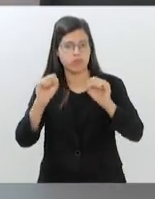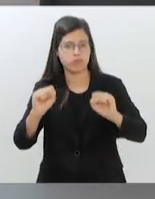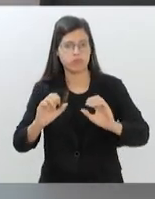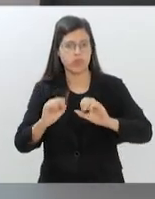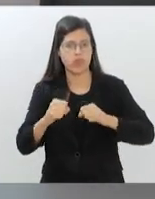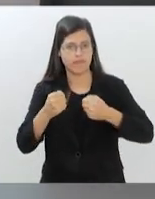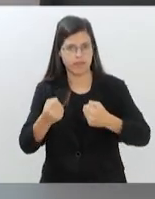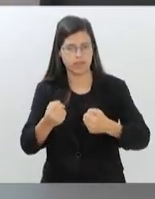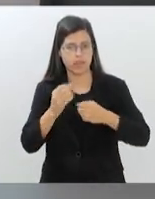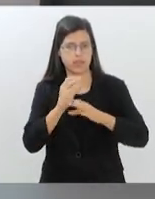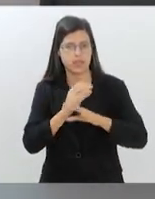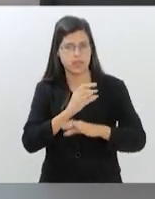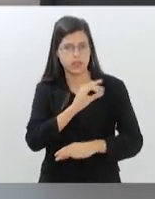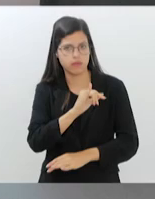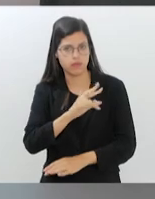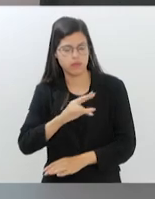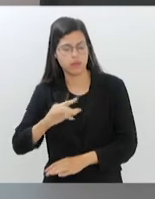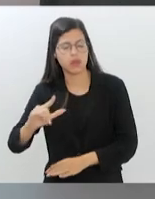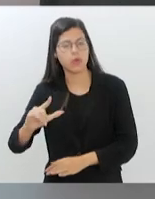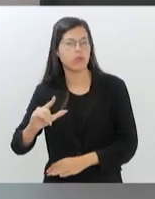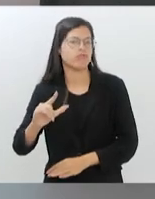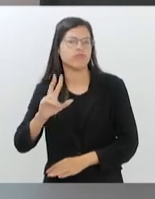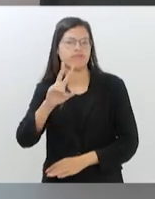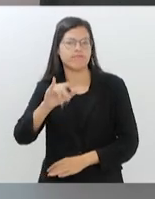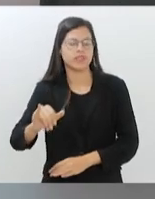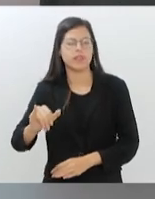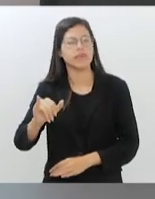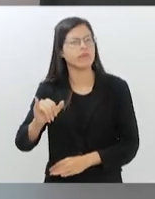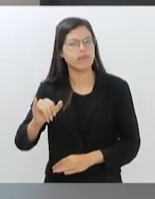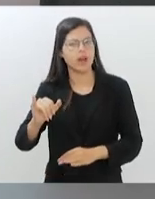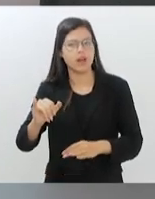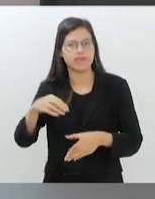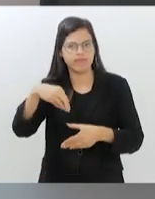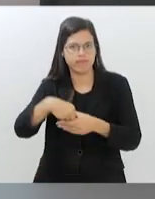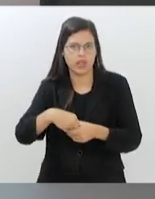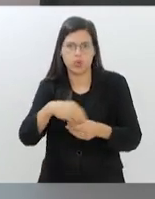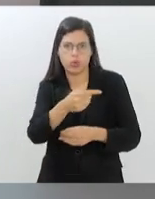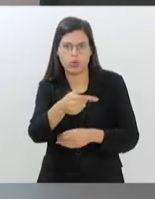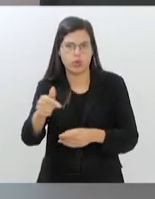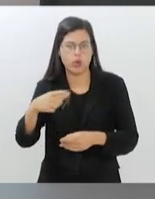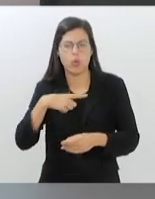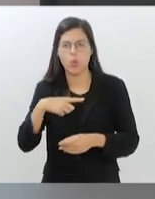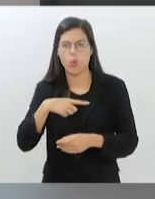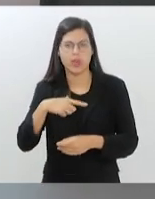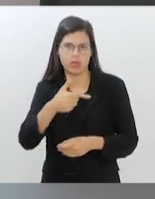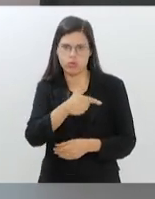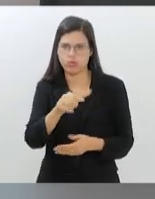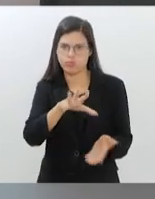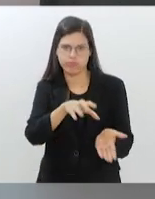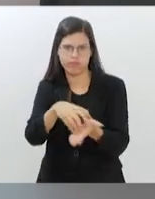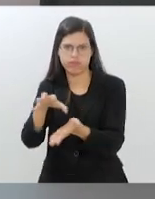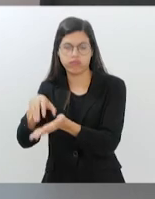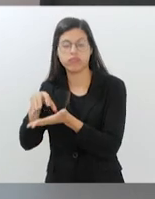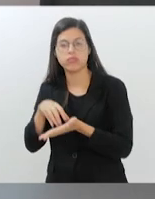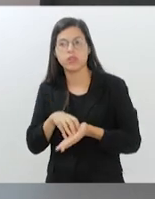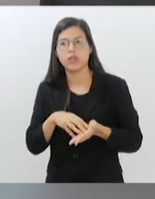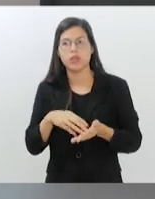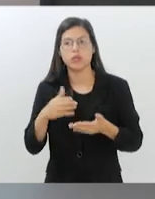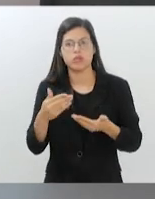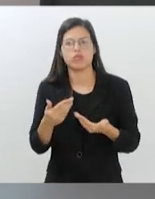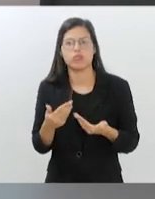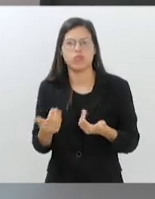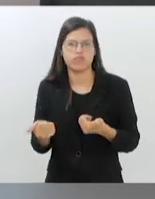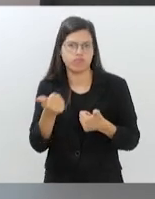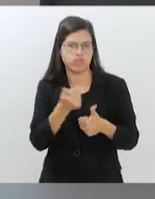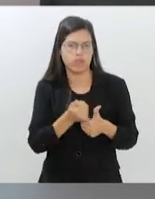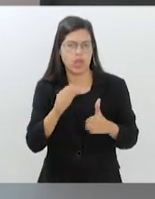abrigar todas essa atividade então eu tô concordando com o substitutivo visto que quase todas